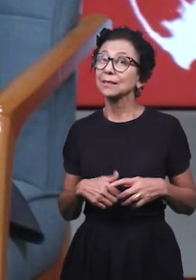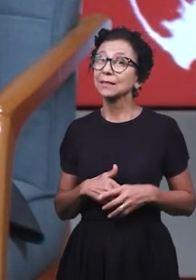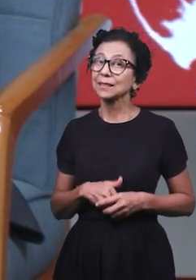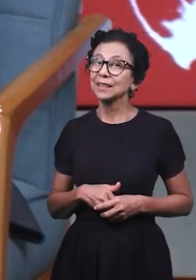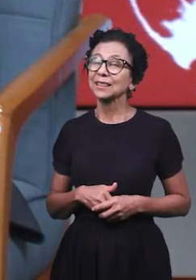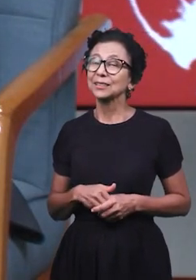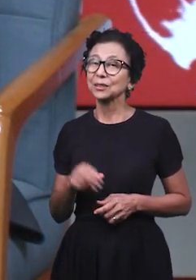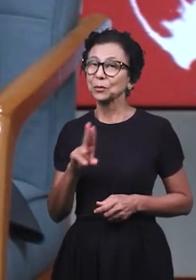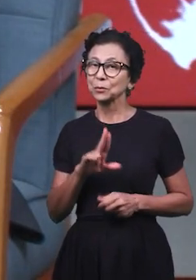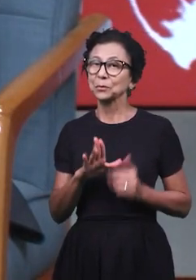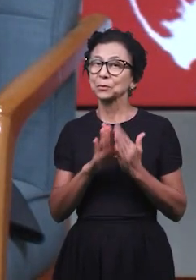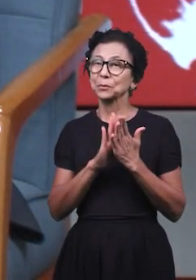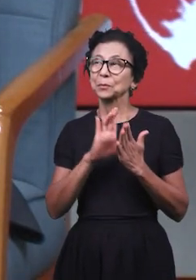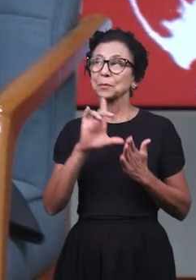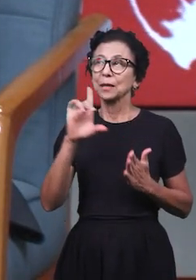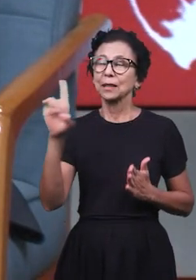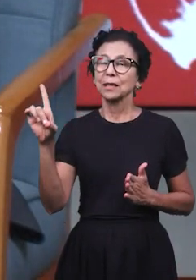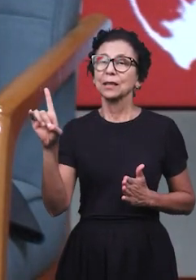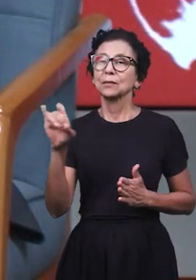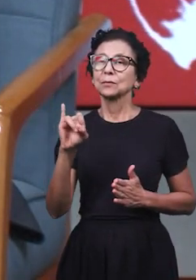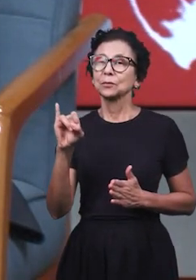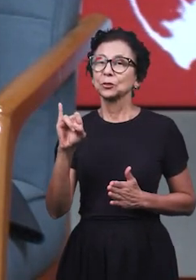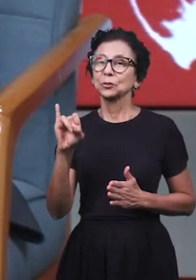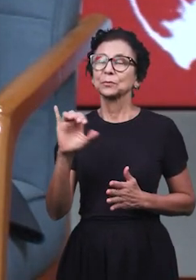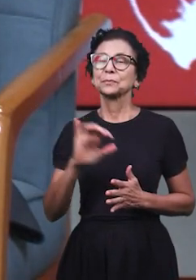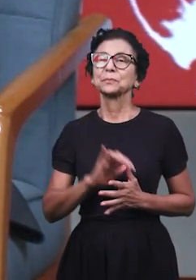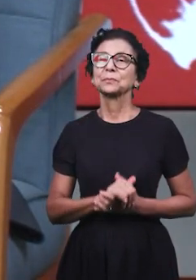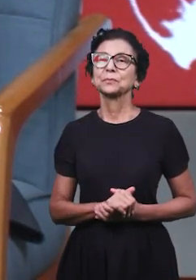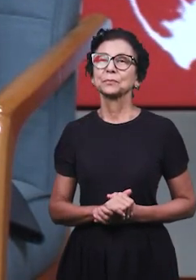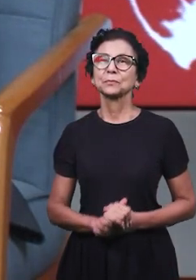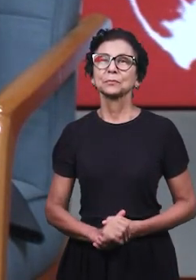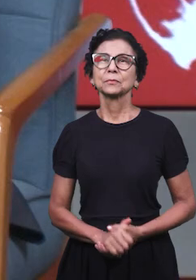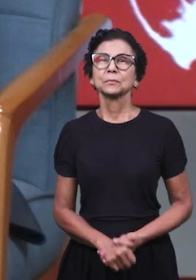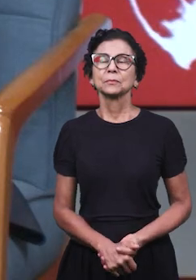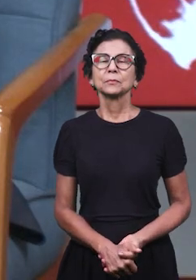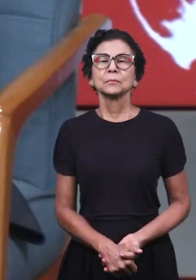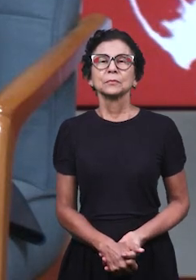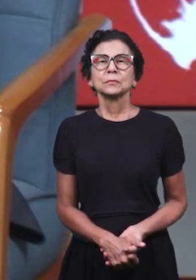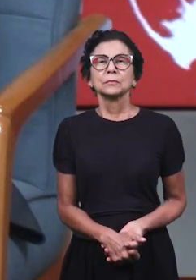a palavra é útil nesse caso.